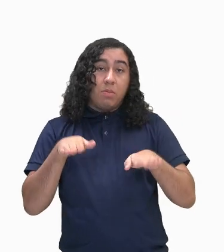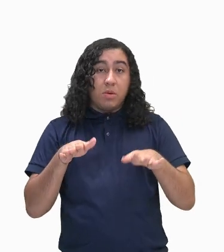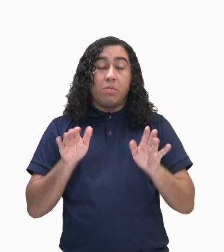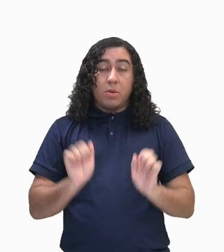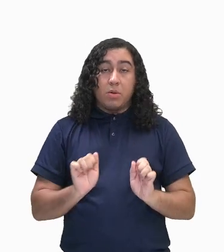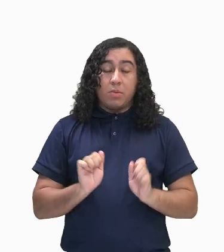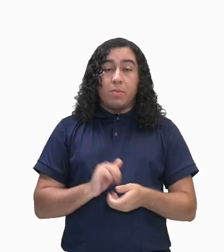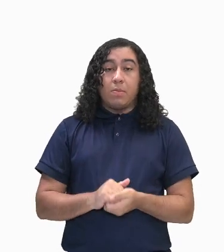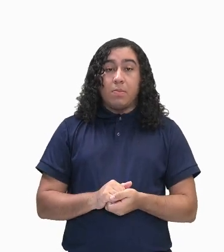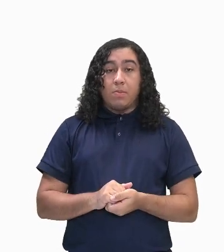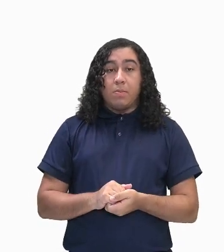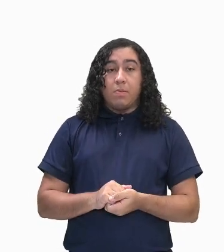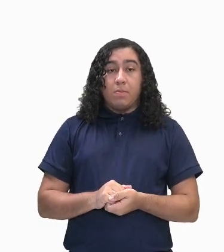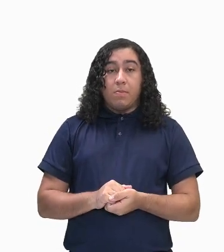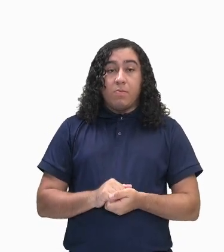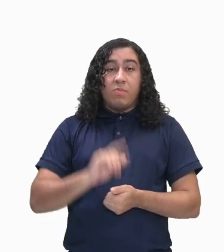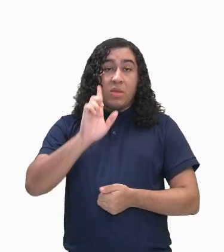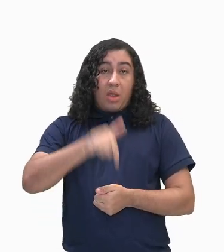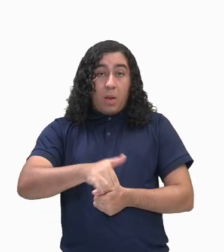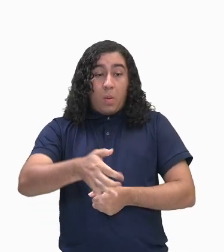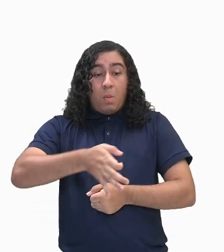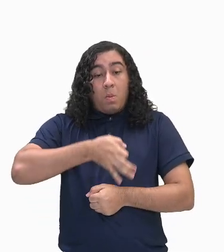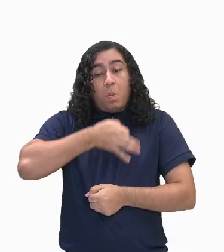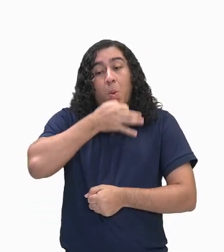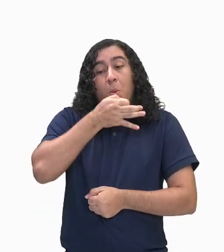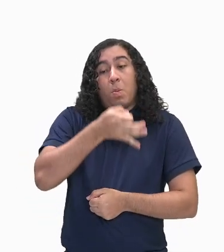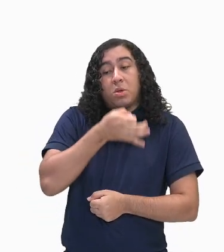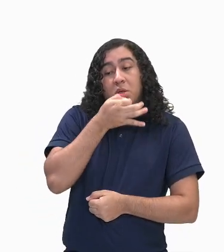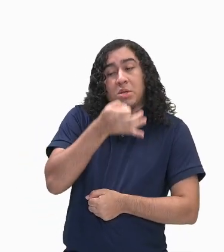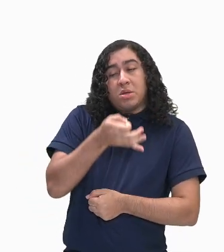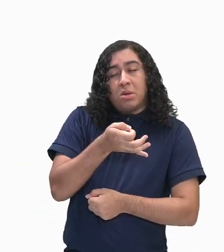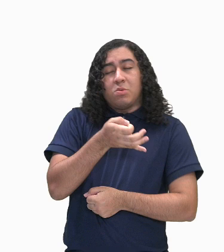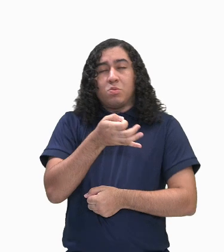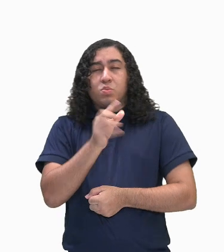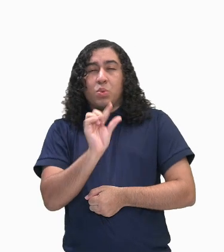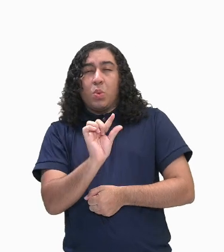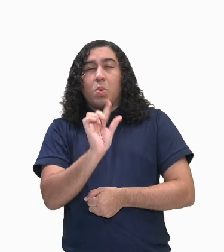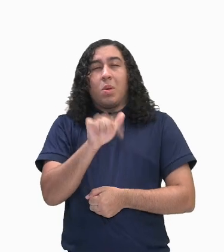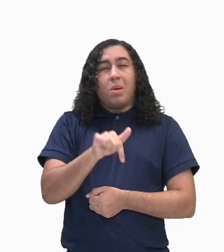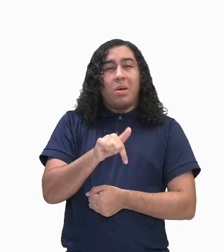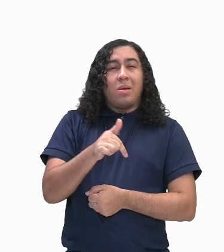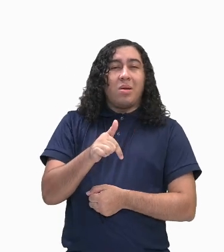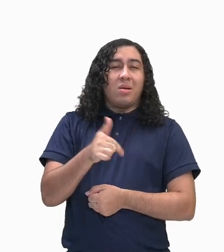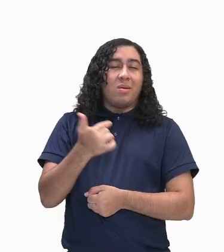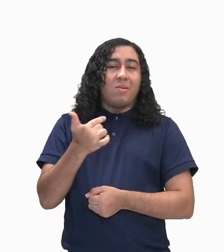Tecer uma opinião um pouco picante, um pouco